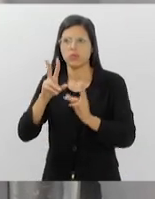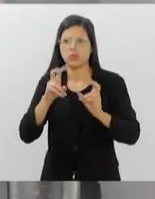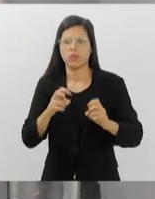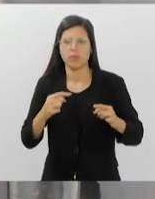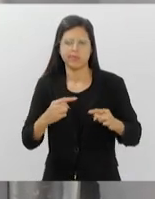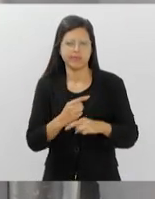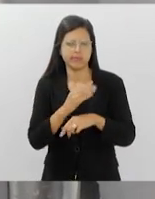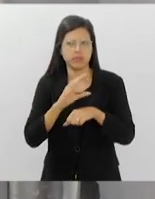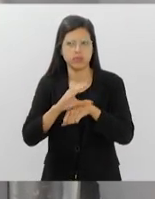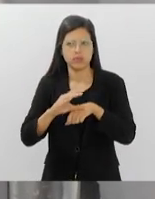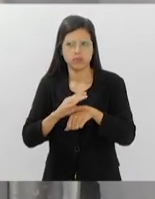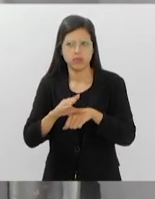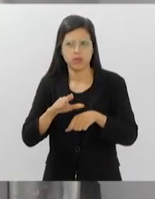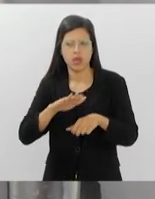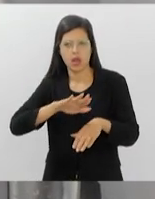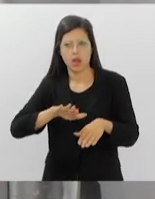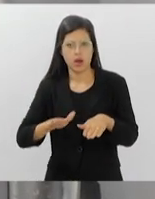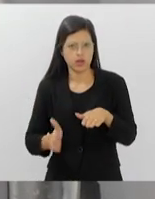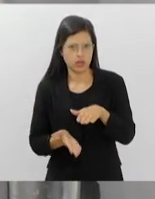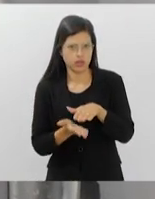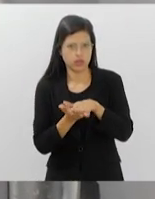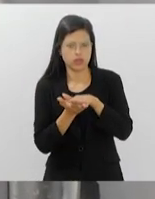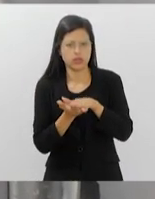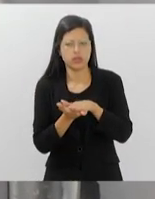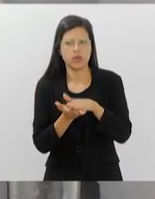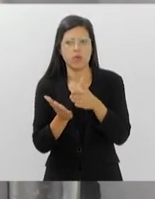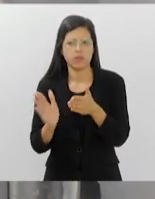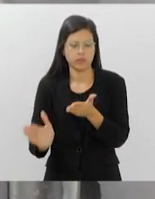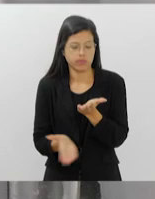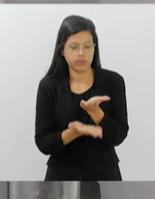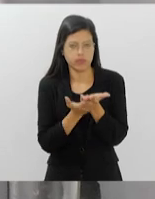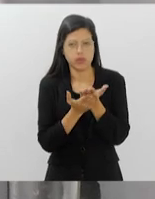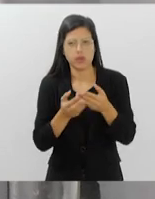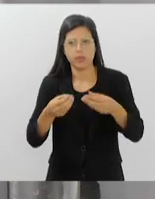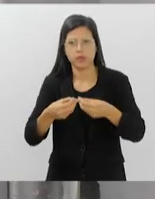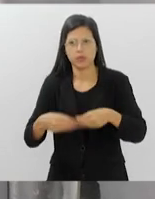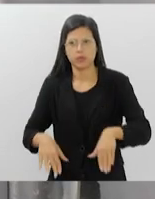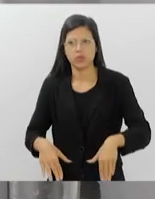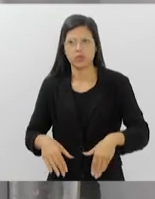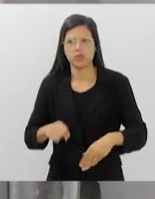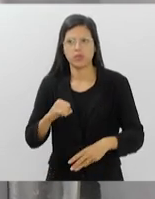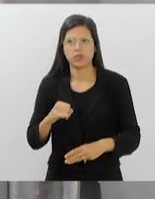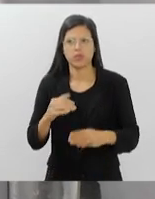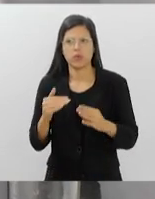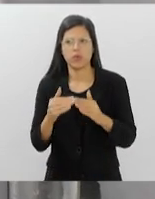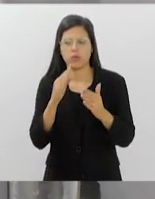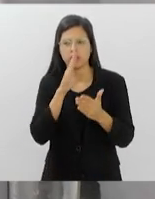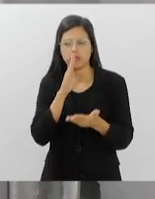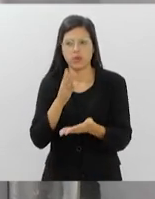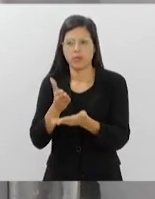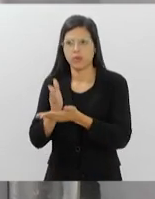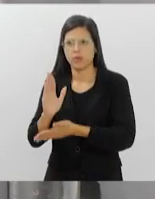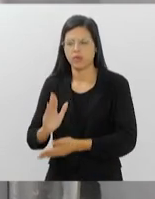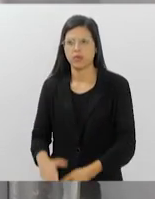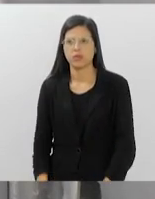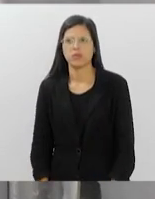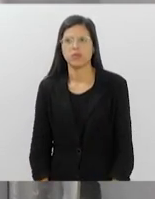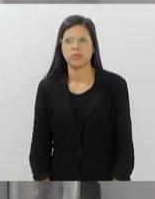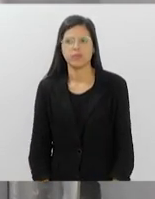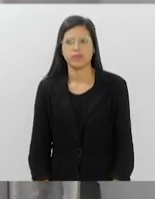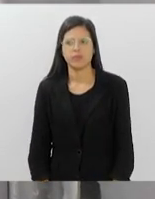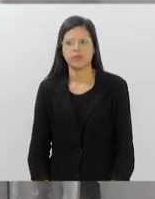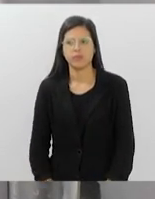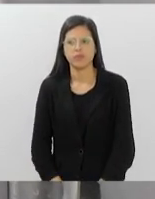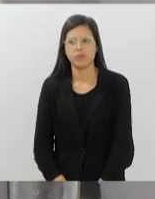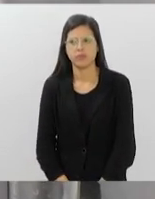inconstitucionalidade, anexação e prejudicabilidade. Senhores que aprovam a votação em bloco, permaneçam como estão, aprovado. Aqui